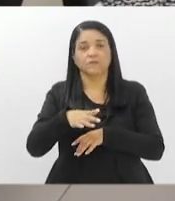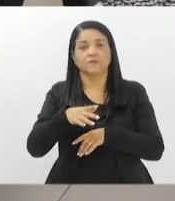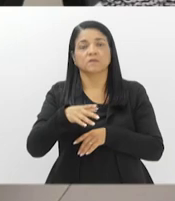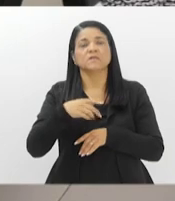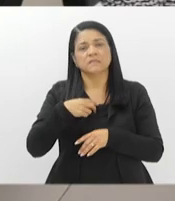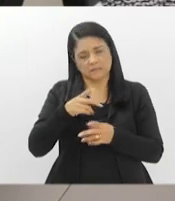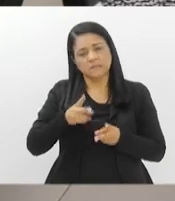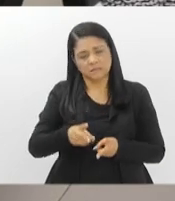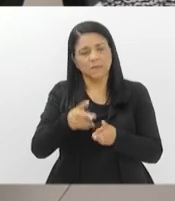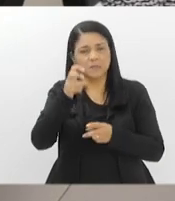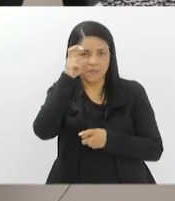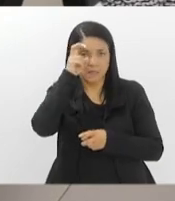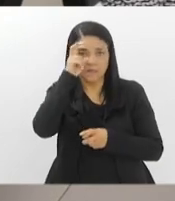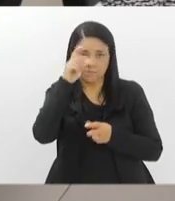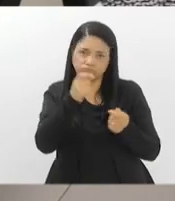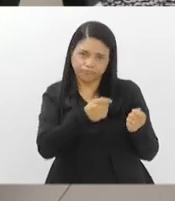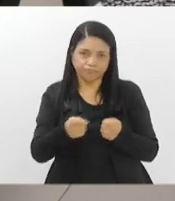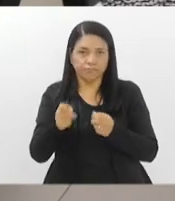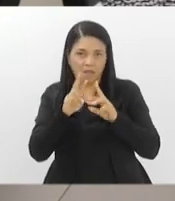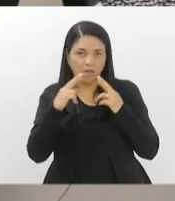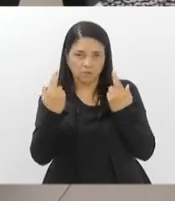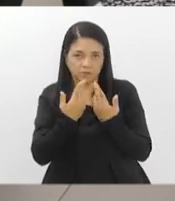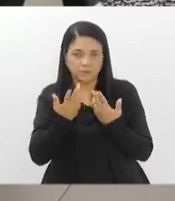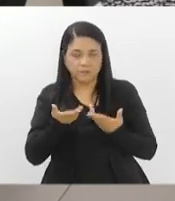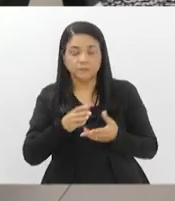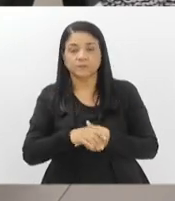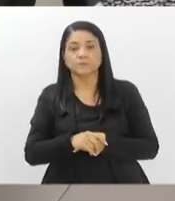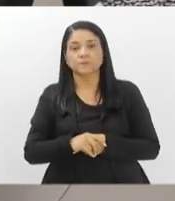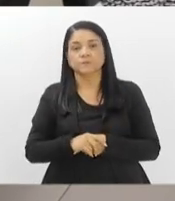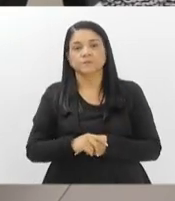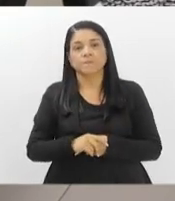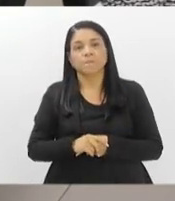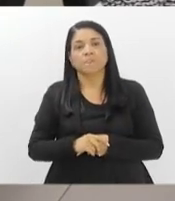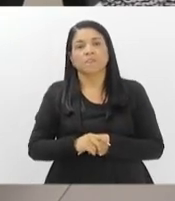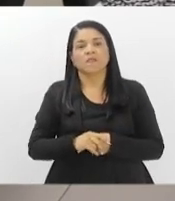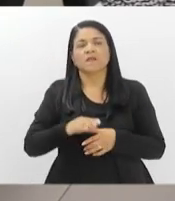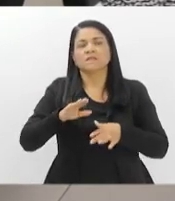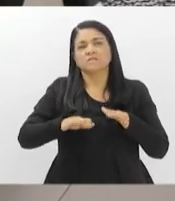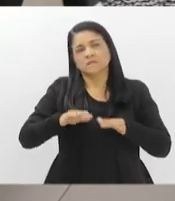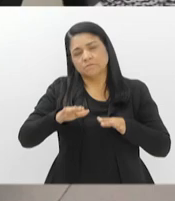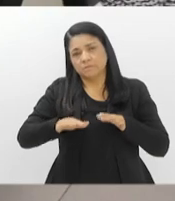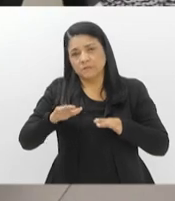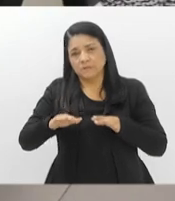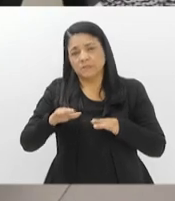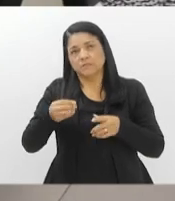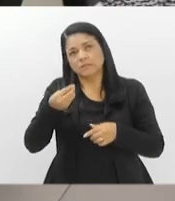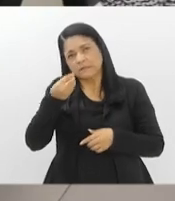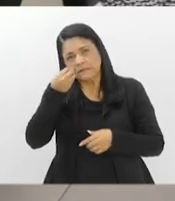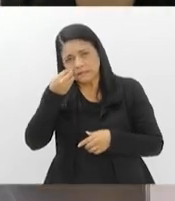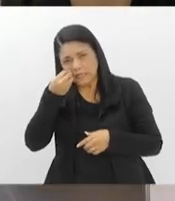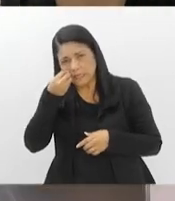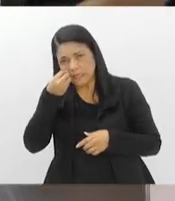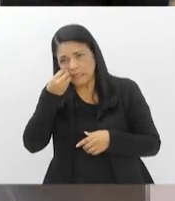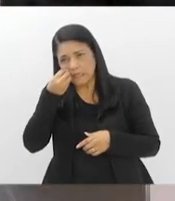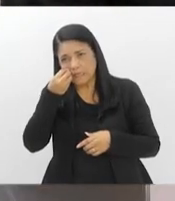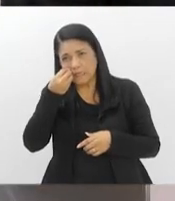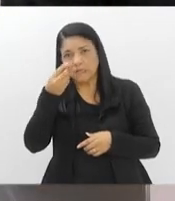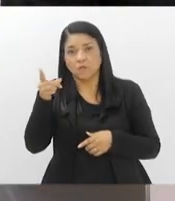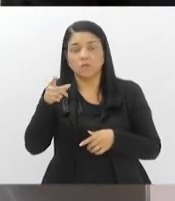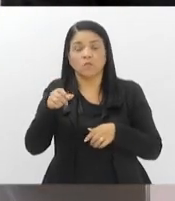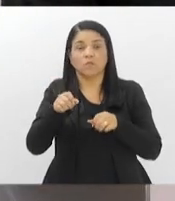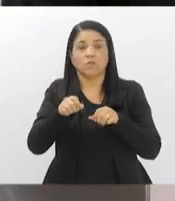quintas essa ideia é Provavelmente porque depende até a gente tá tentando fazer inclusive tendo o